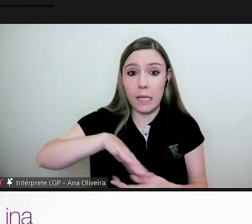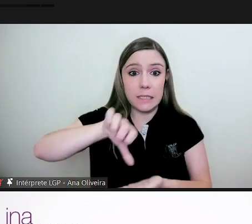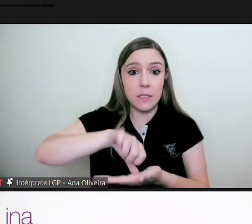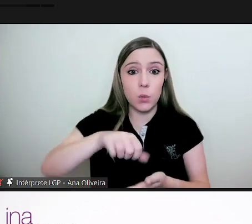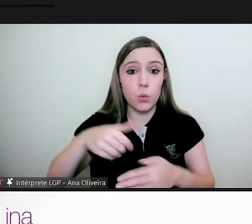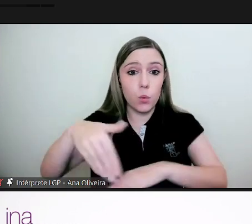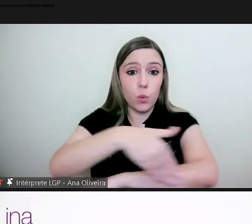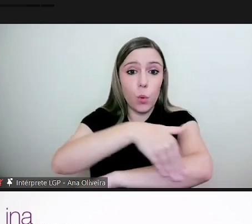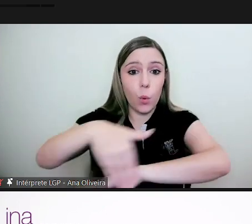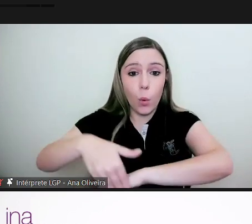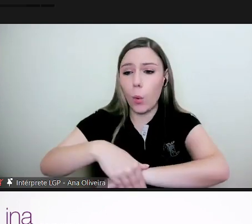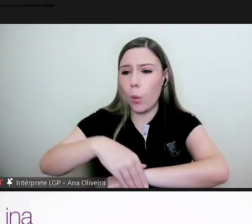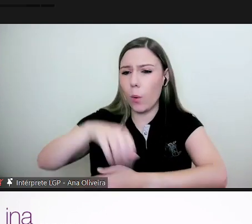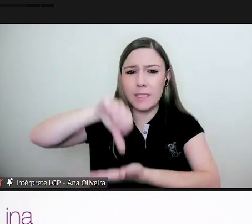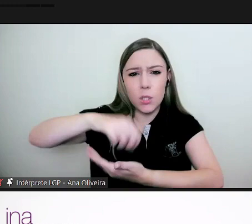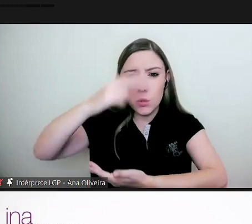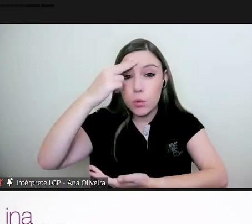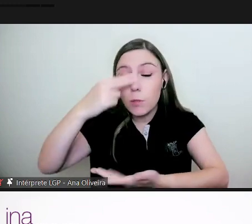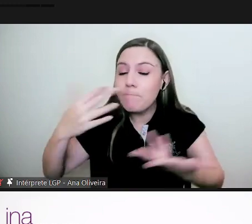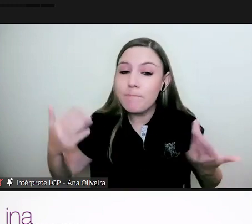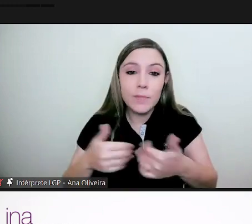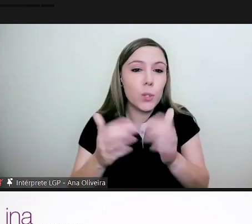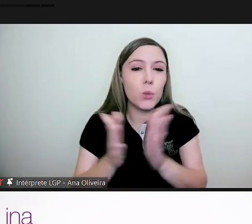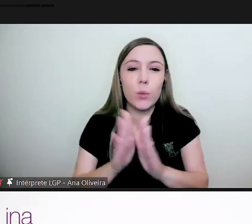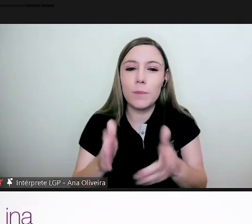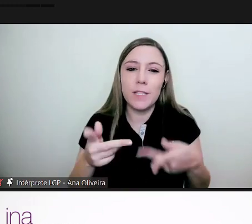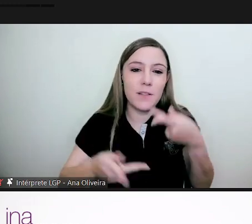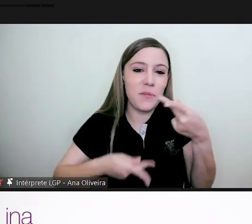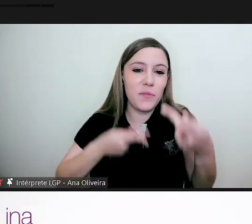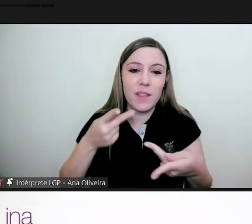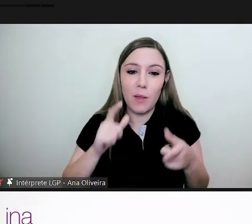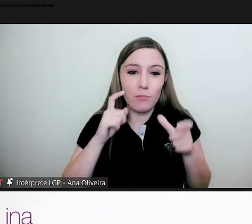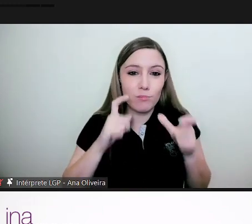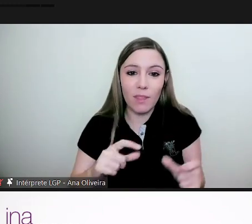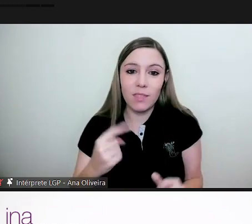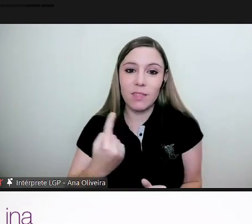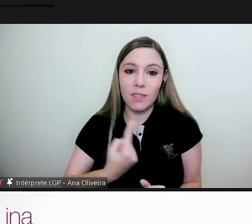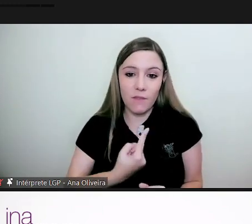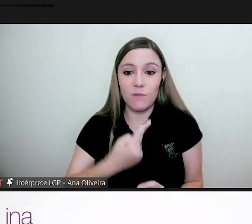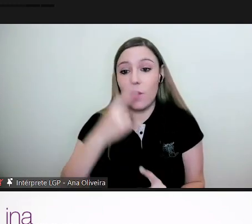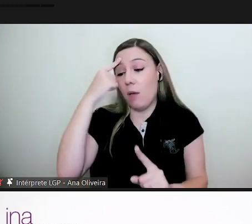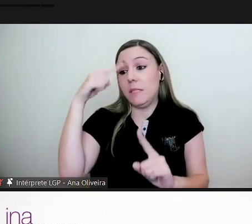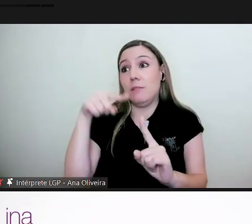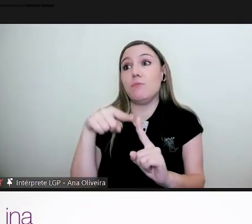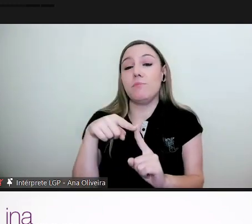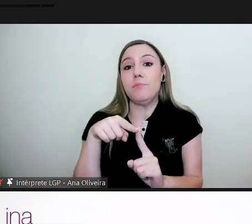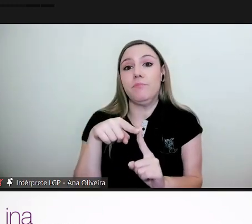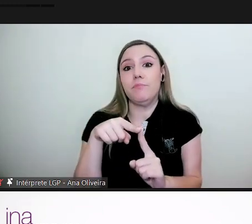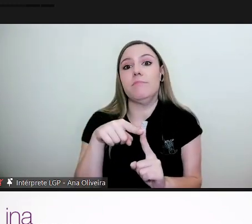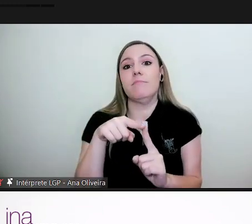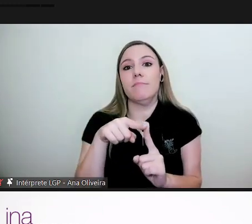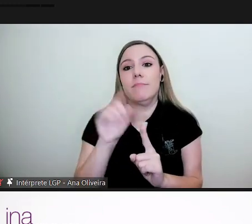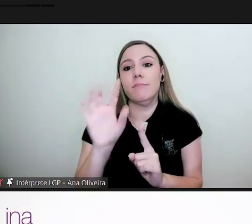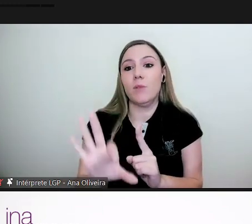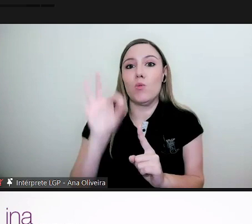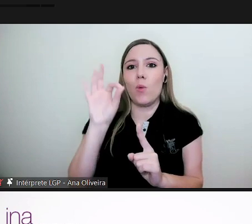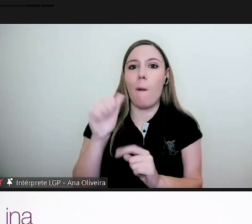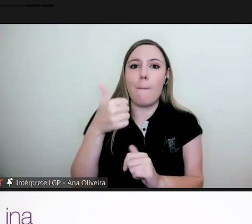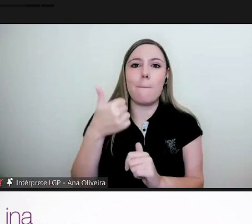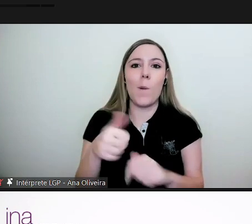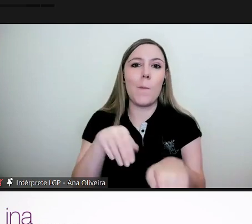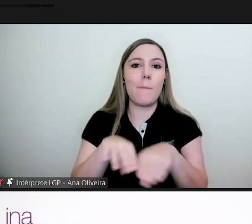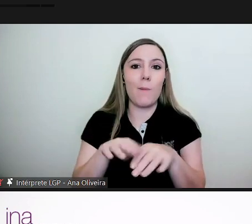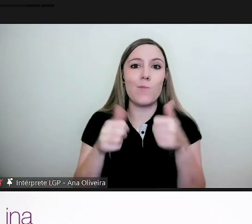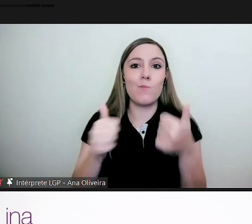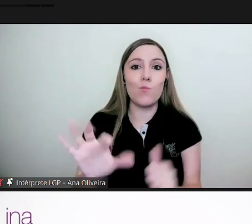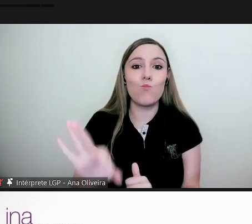enfim, tudo isto precisa de ser avaliado e mapeado com vista à eleição das boas